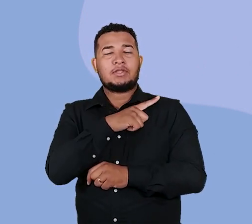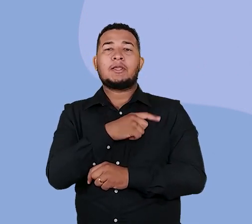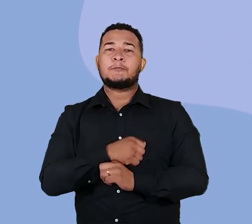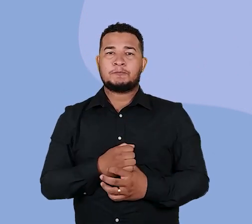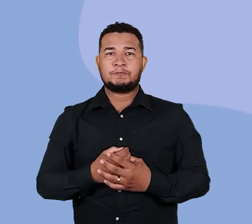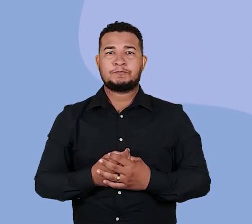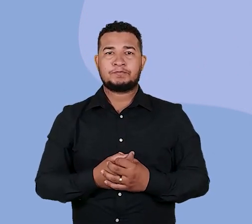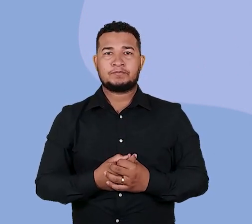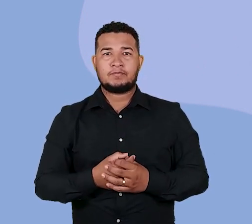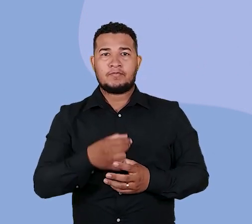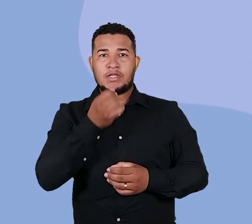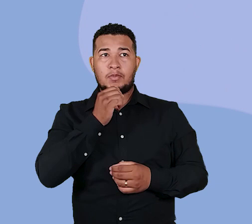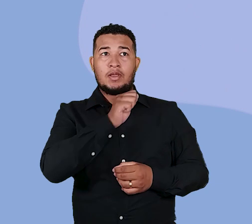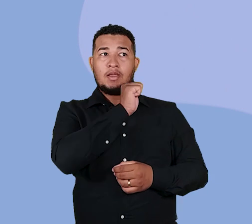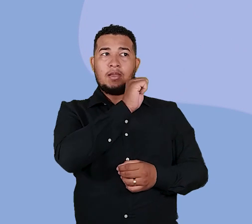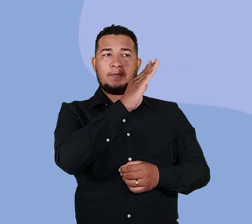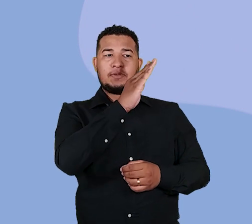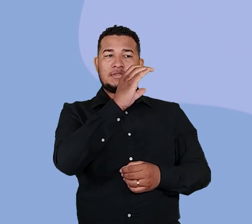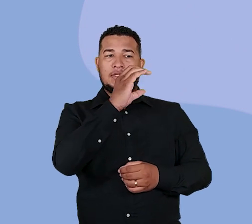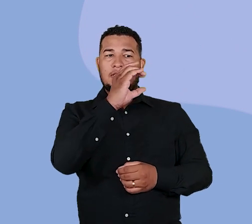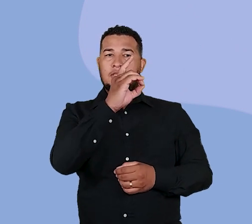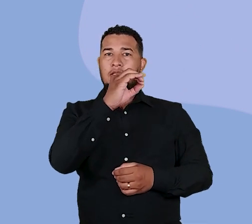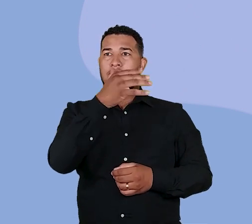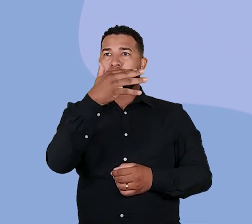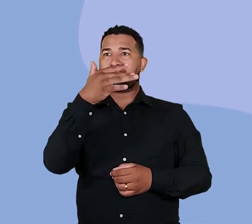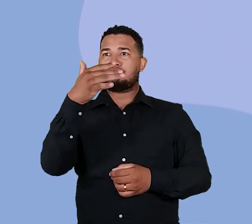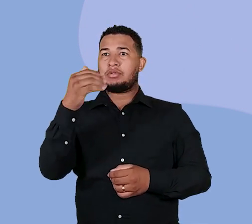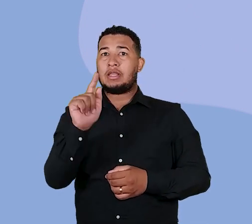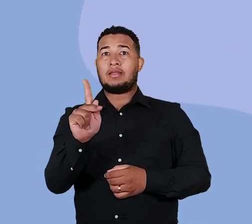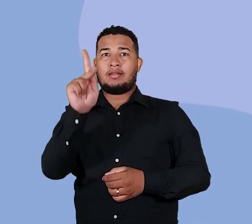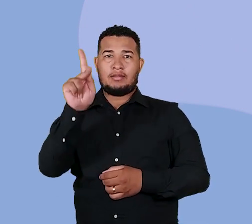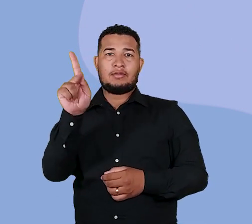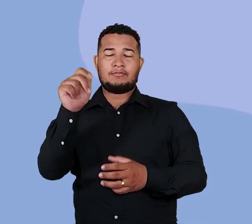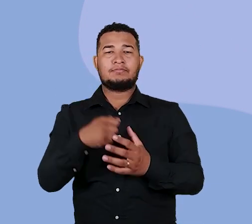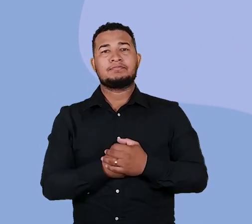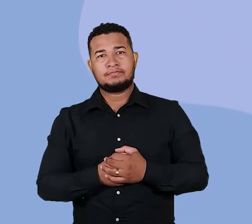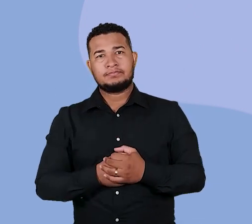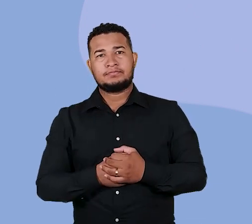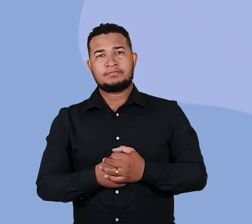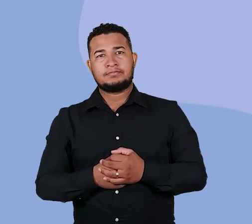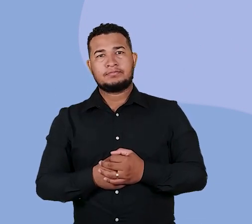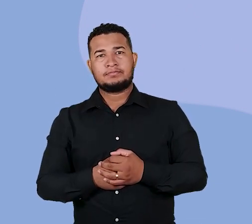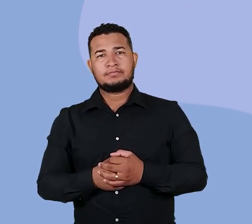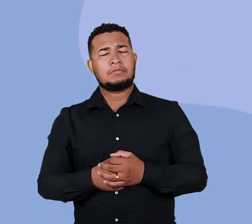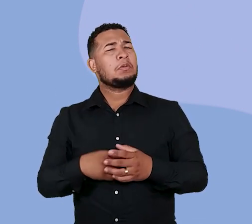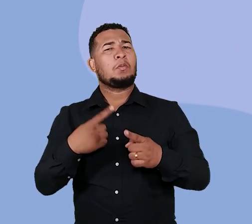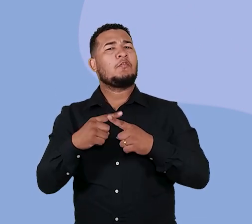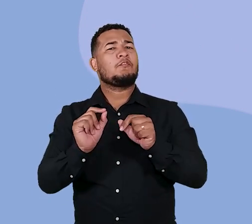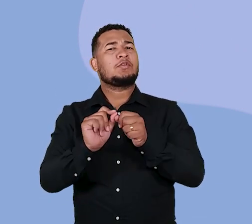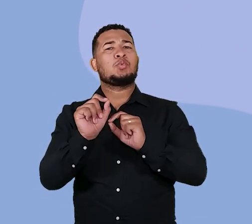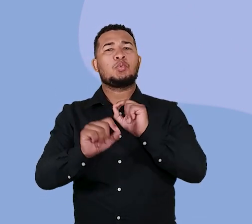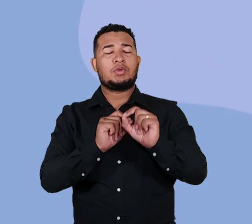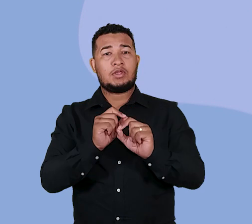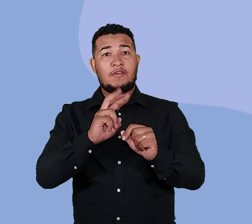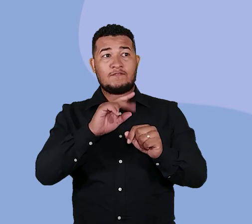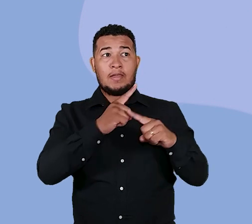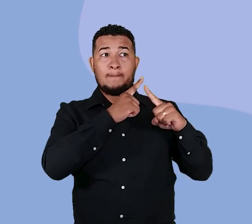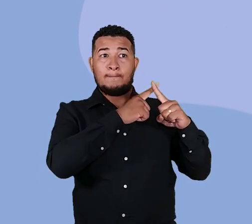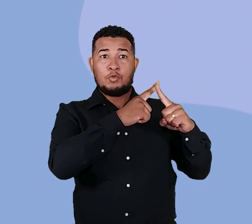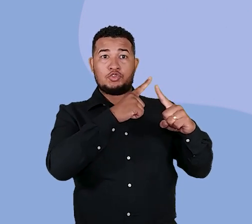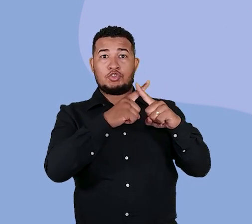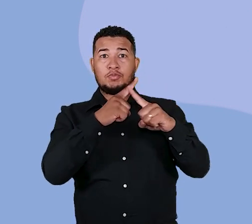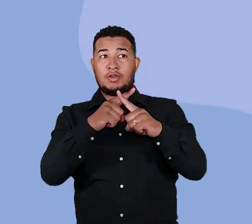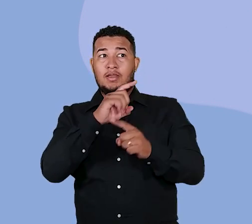por 11 letras, A, B, C, até o K. O que você vai fazer aí? Você vai